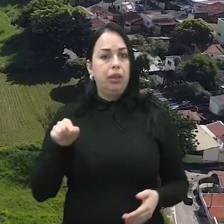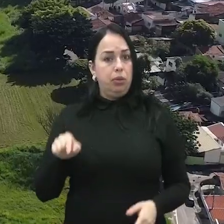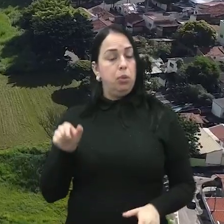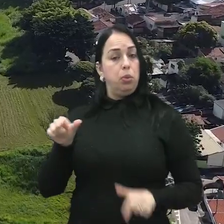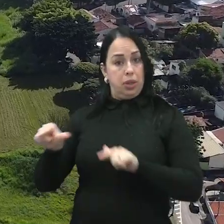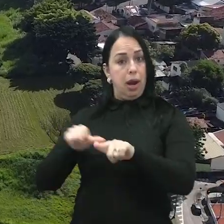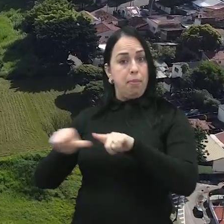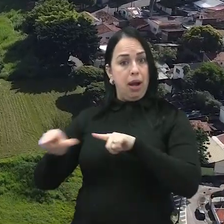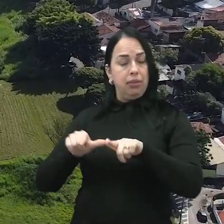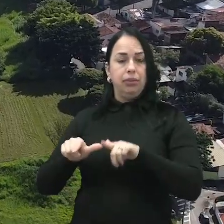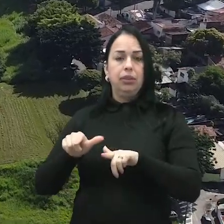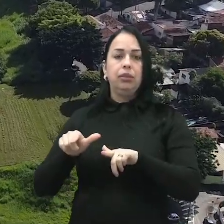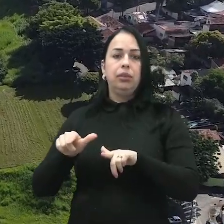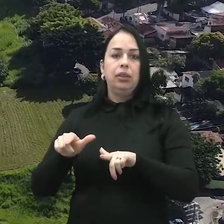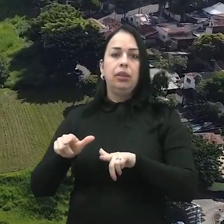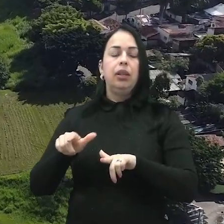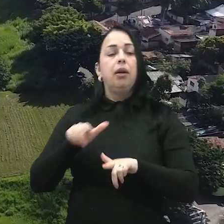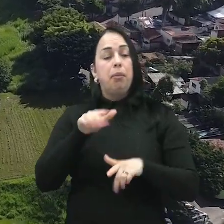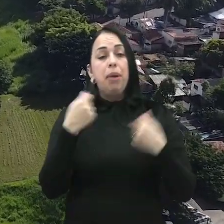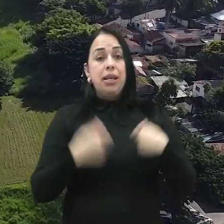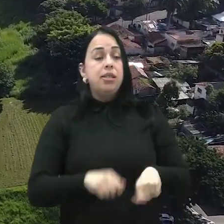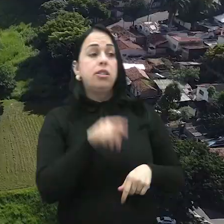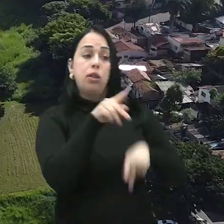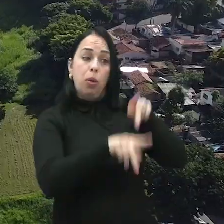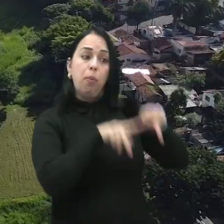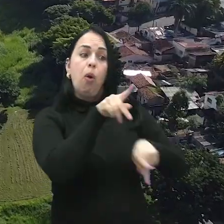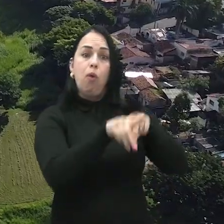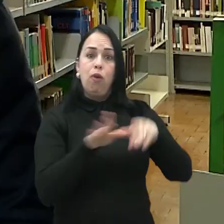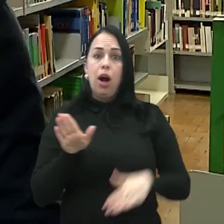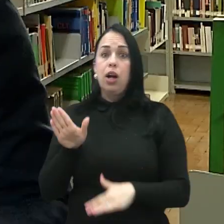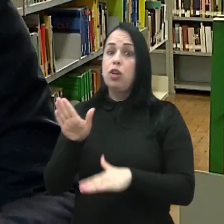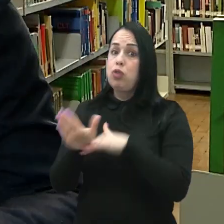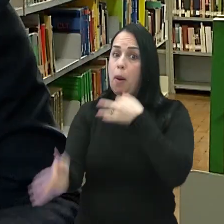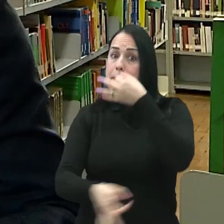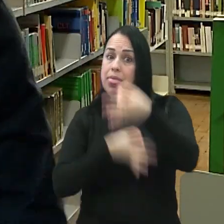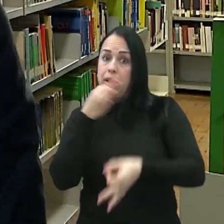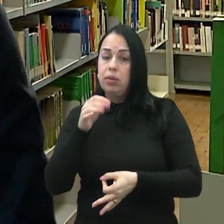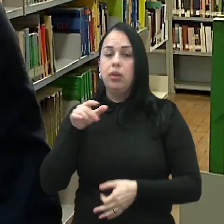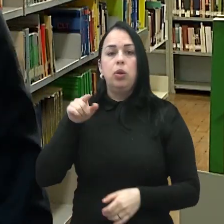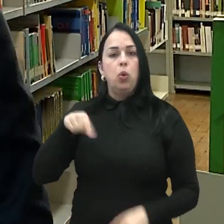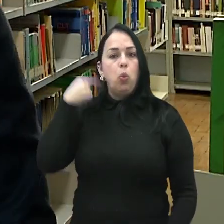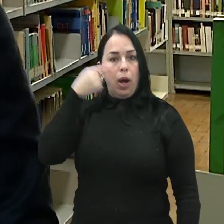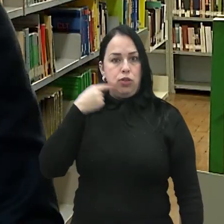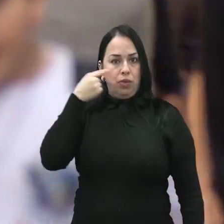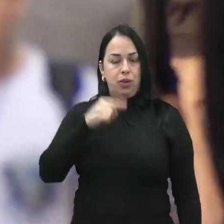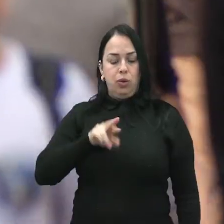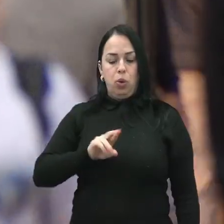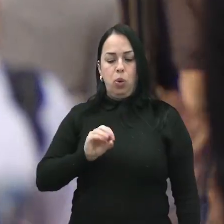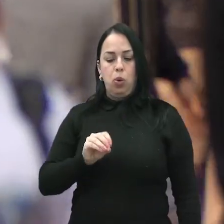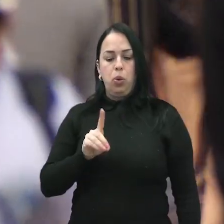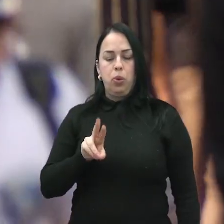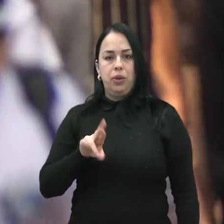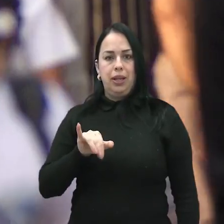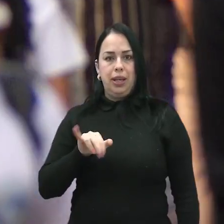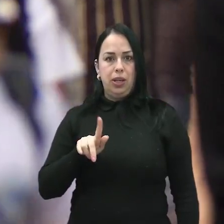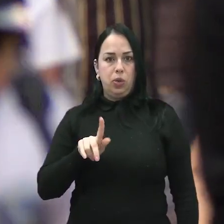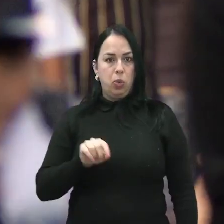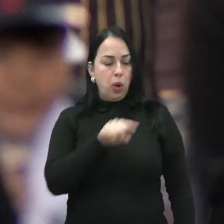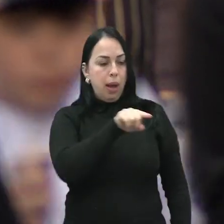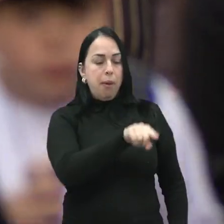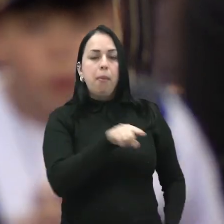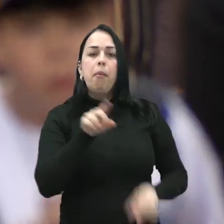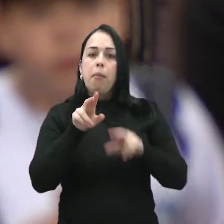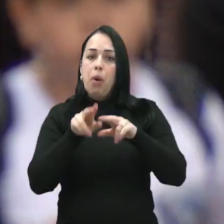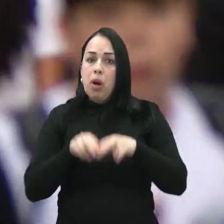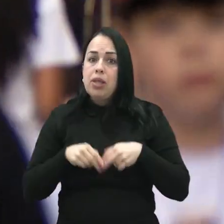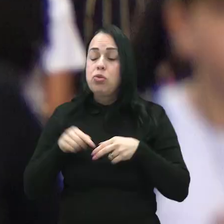federação. O trabalho legislativo depende da participação popular. Segundo o advogado Rodrigo Canelas, a representatividade ganha força